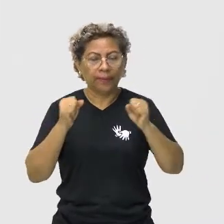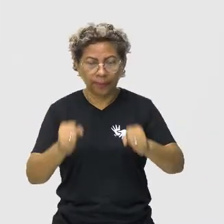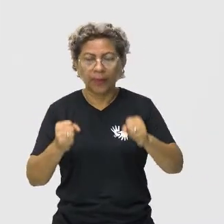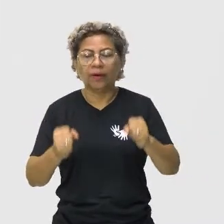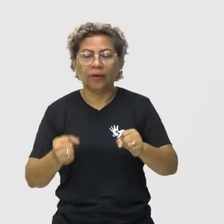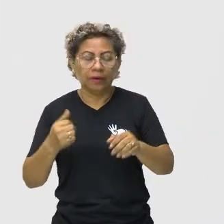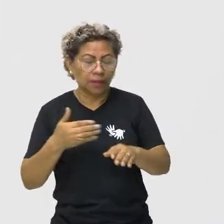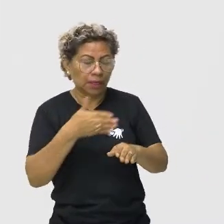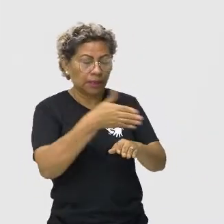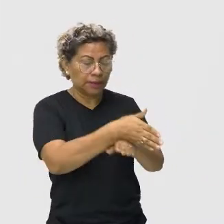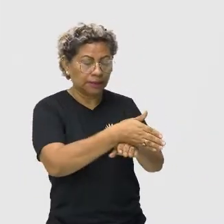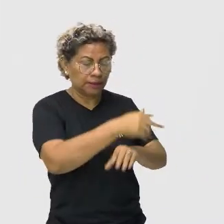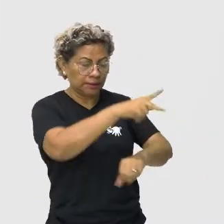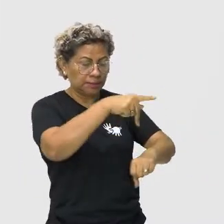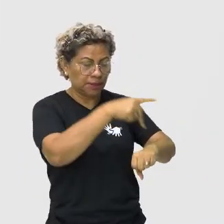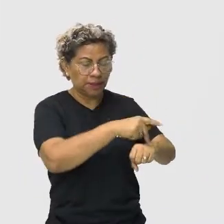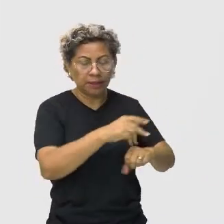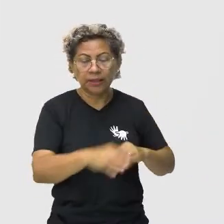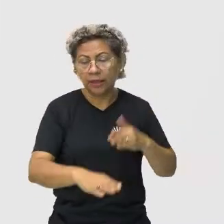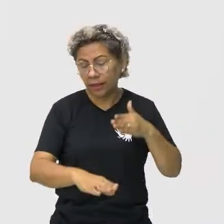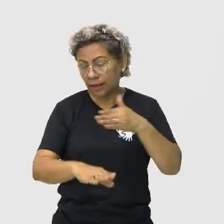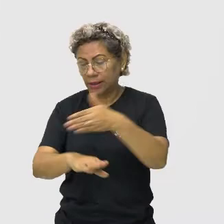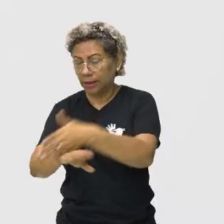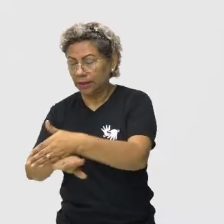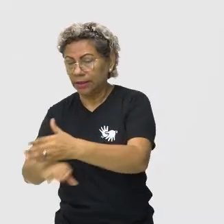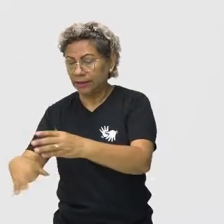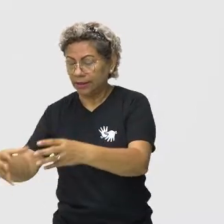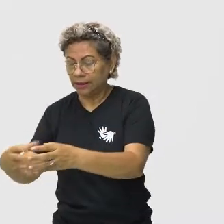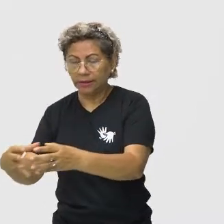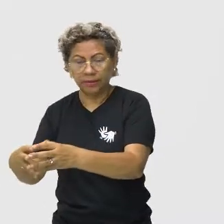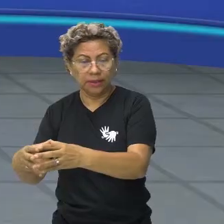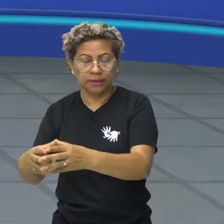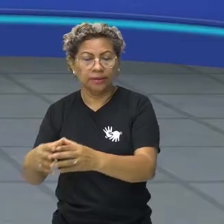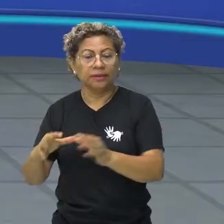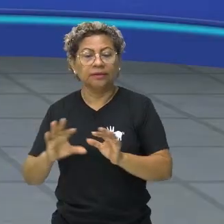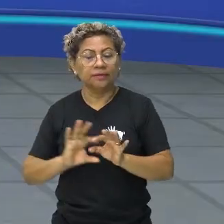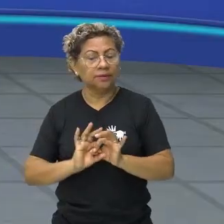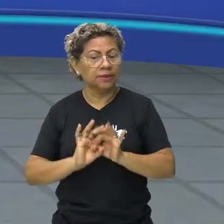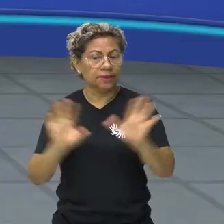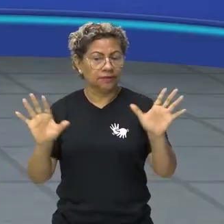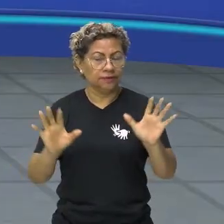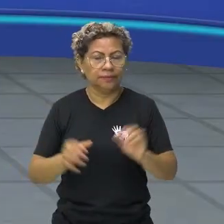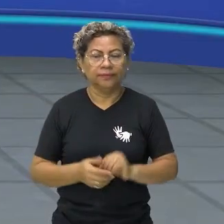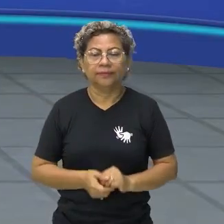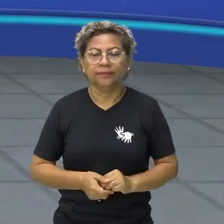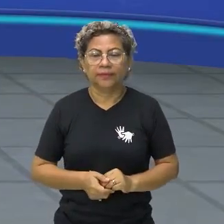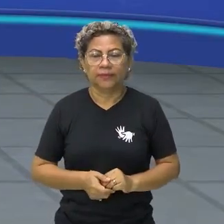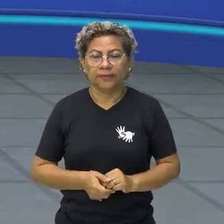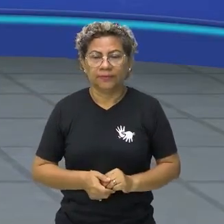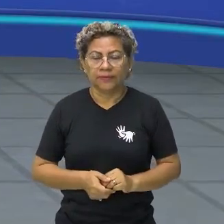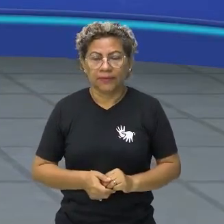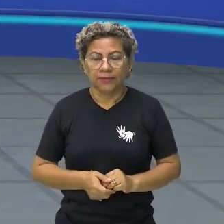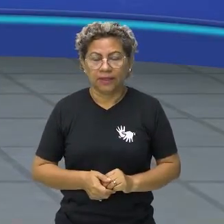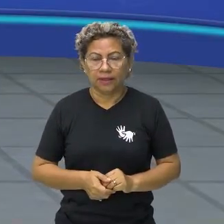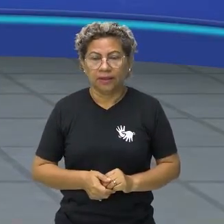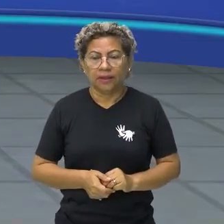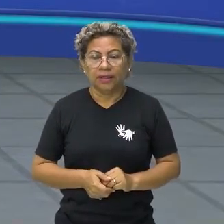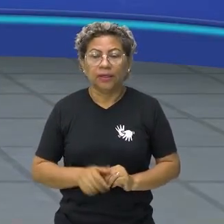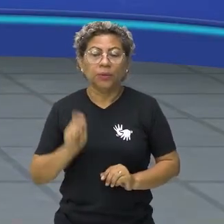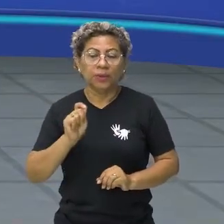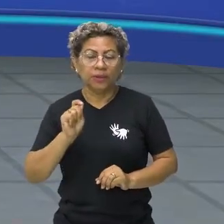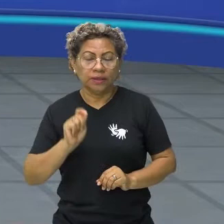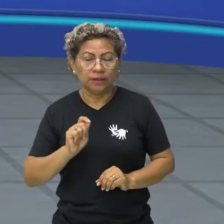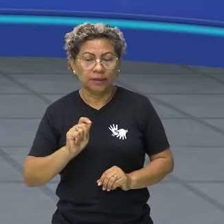mesmo país que fazem parte da zona de livre comércio. Agora a gente também vai verificar que pode ocorrer o quê? A isenção